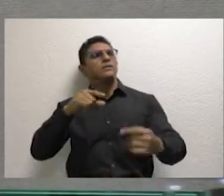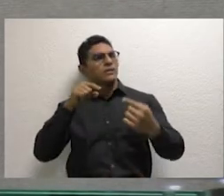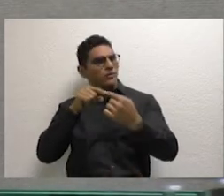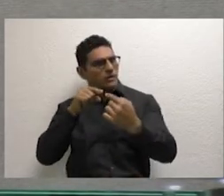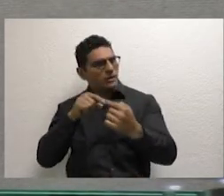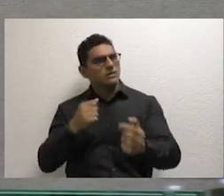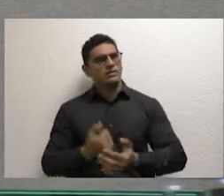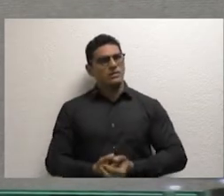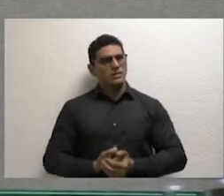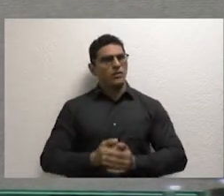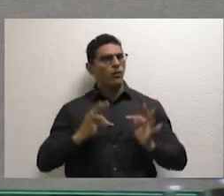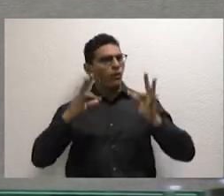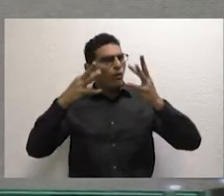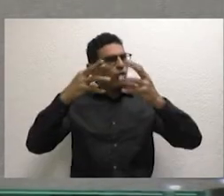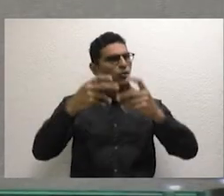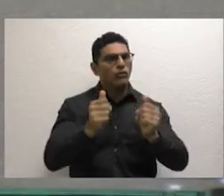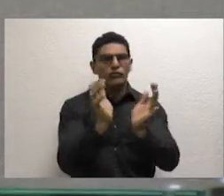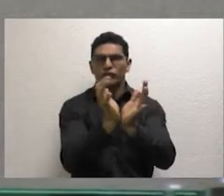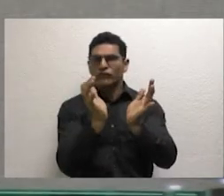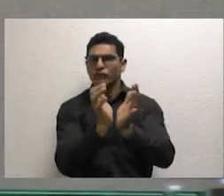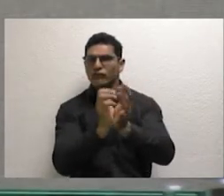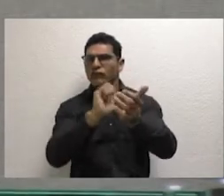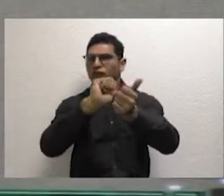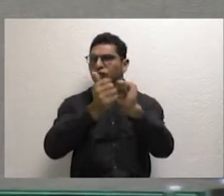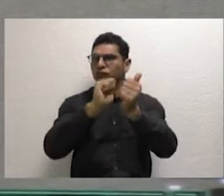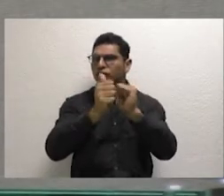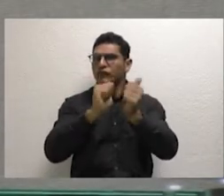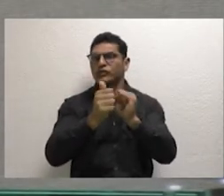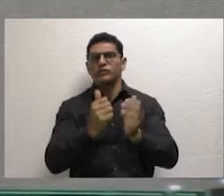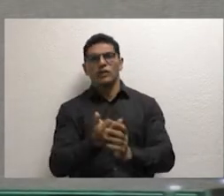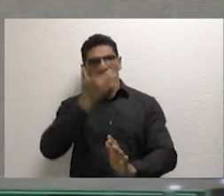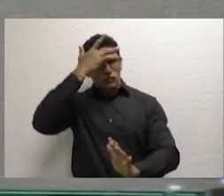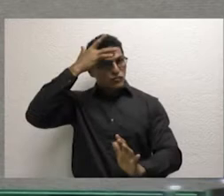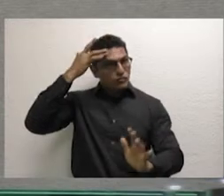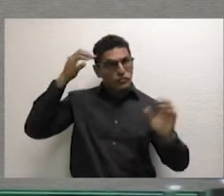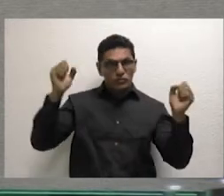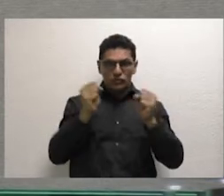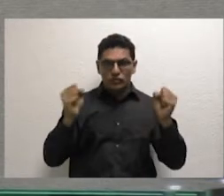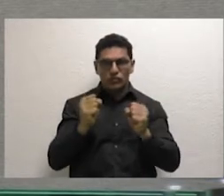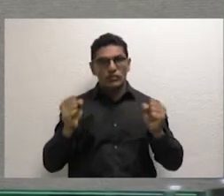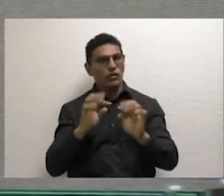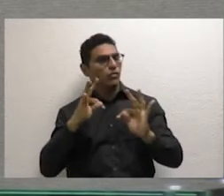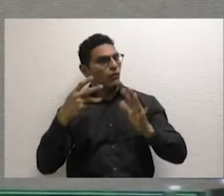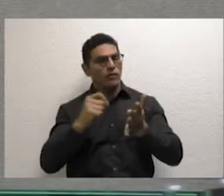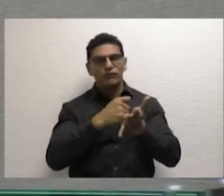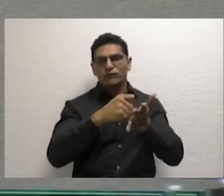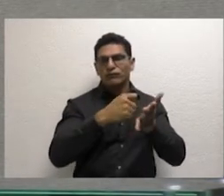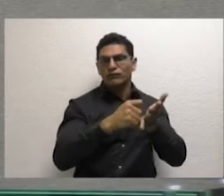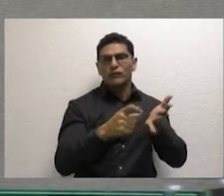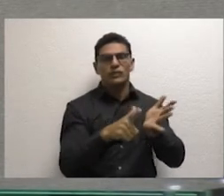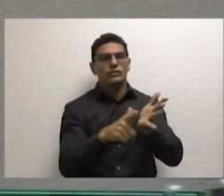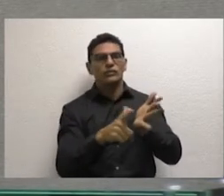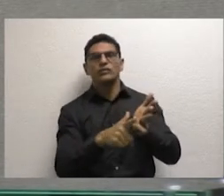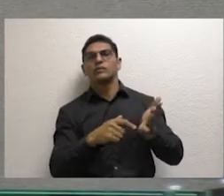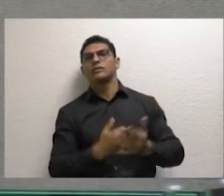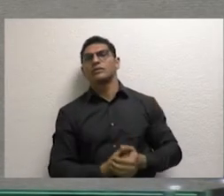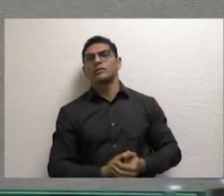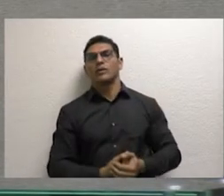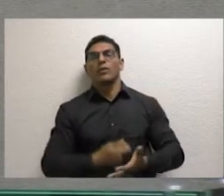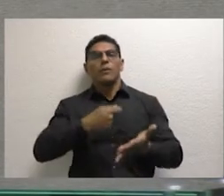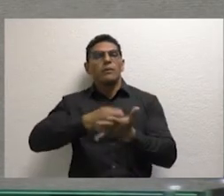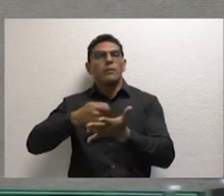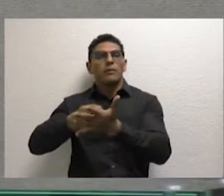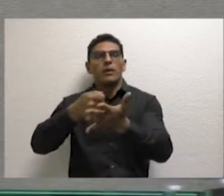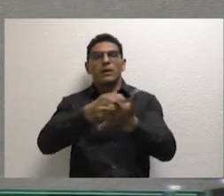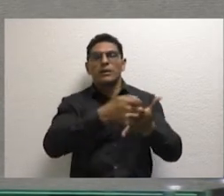federações e eu quero falar dos atos que o presidente assinou contemplando o pagamento